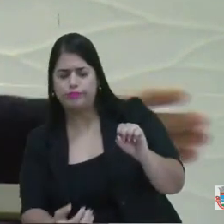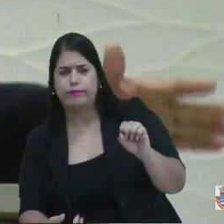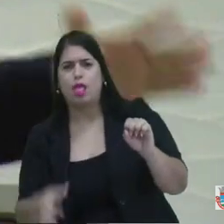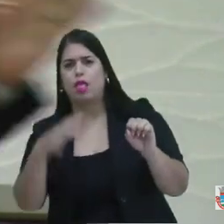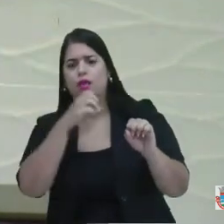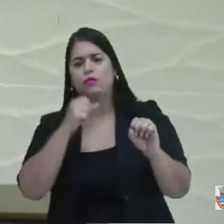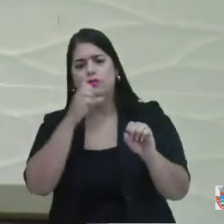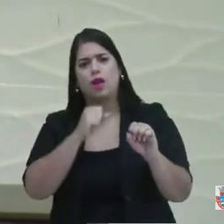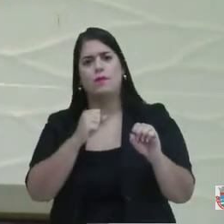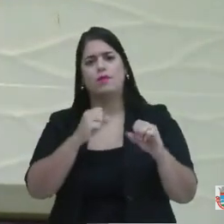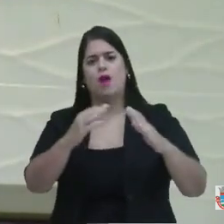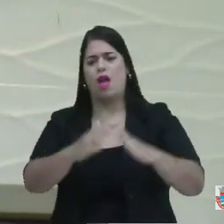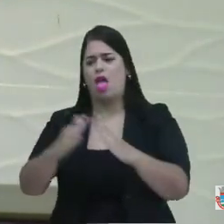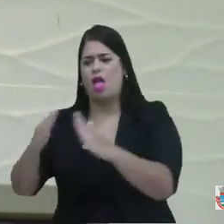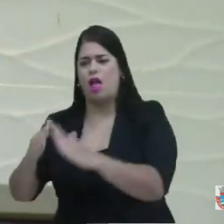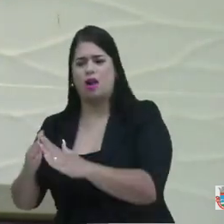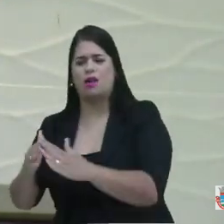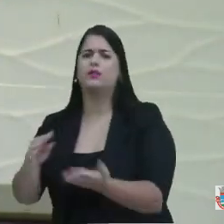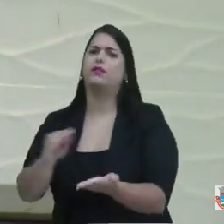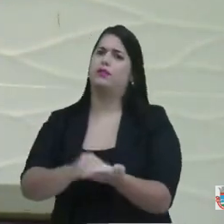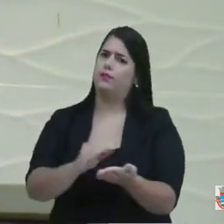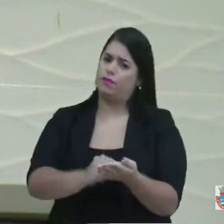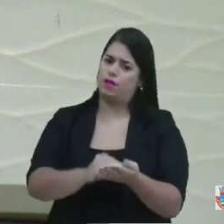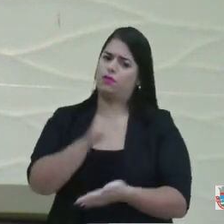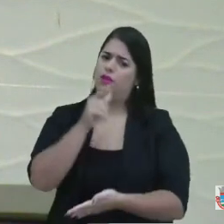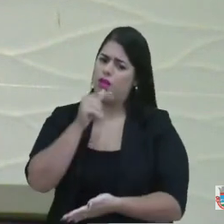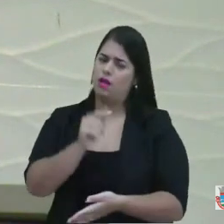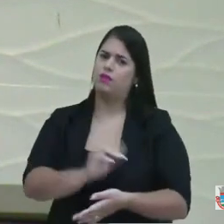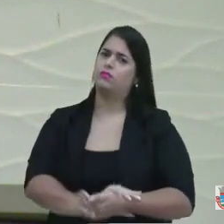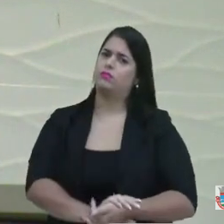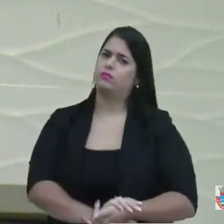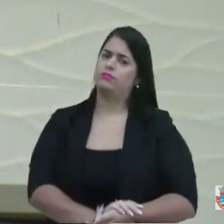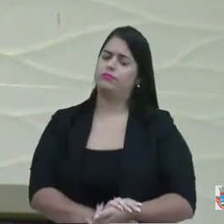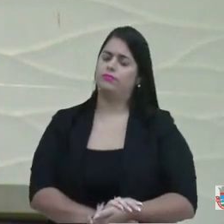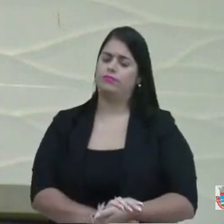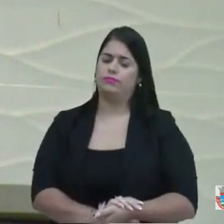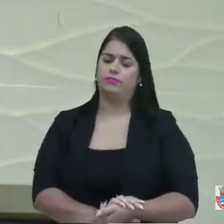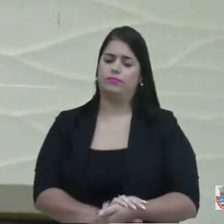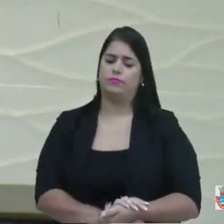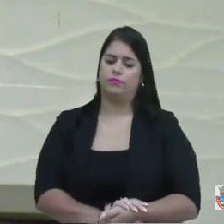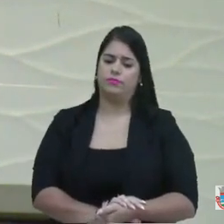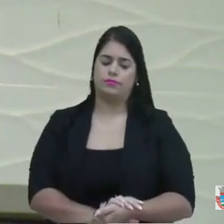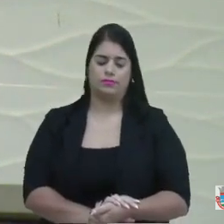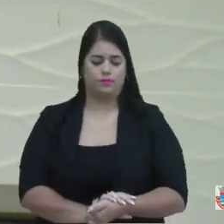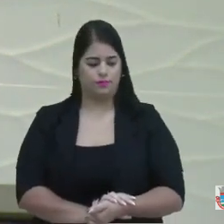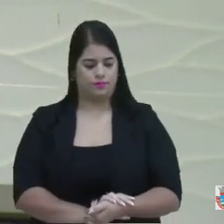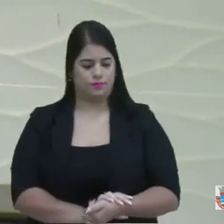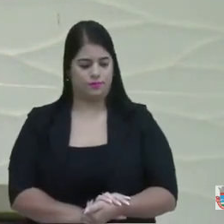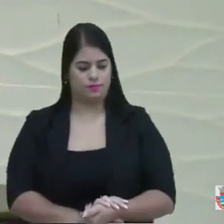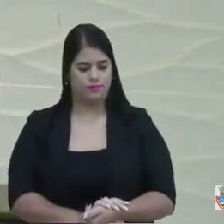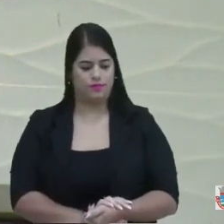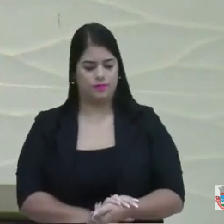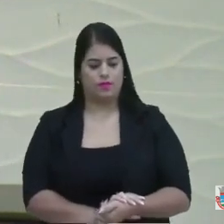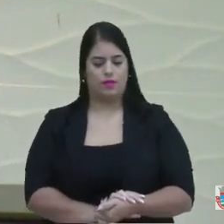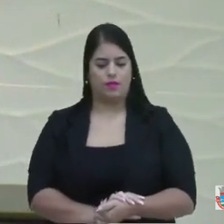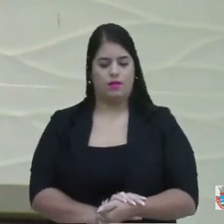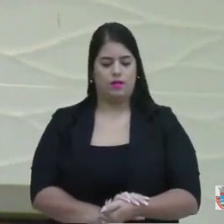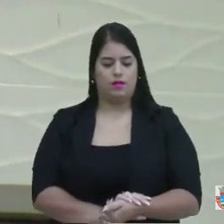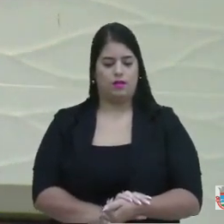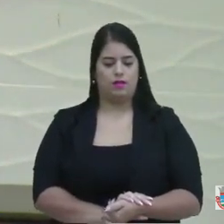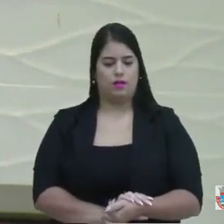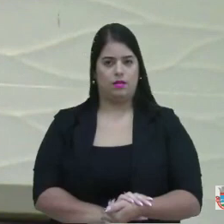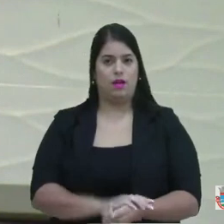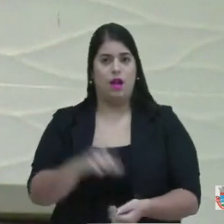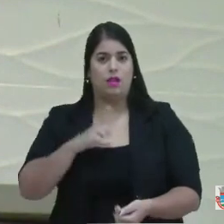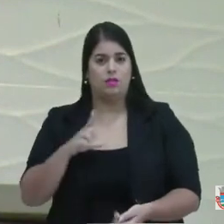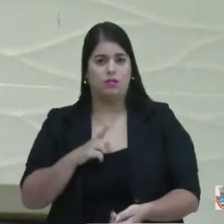encheu a maioria das casas que ia para os outros bairros, aí ligaram para lá para desligar. Tinha um vazamento na estrada? Tinha. Aquele